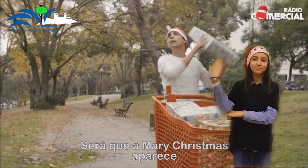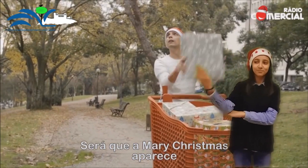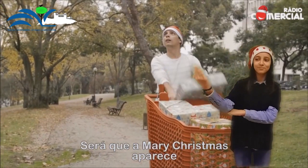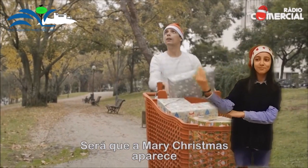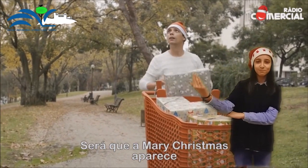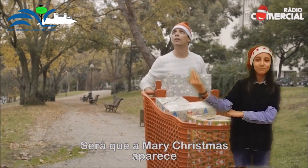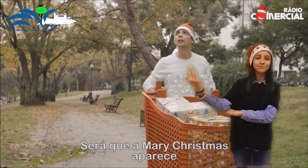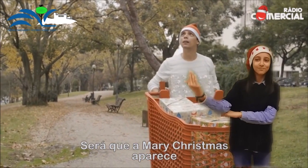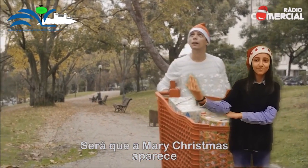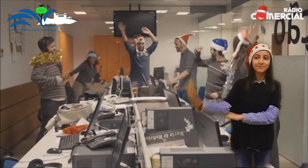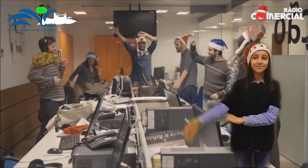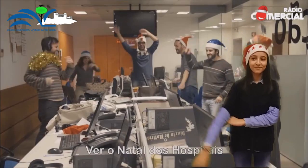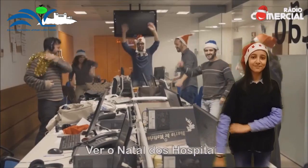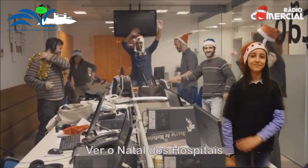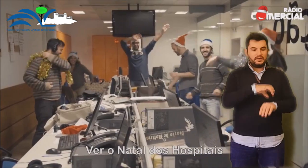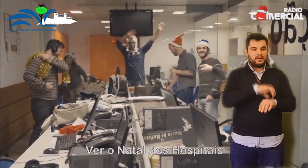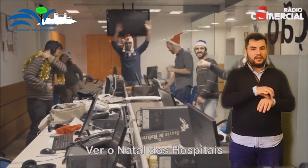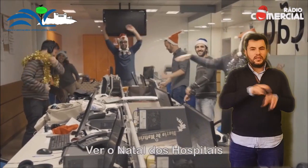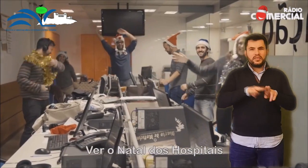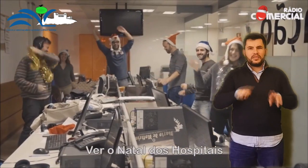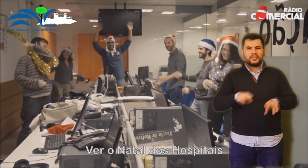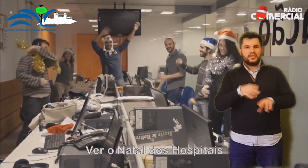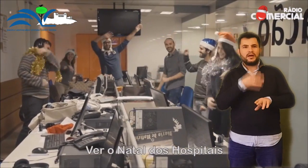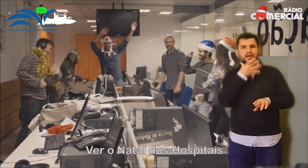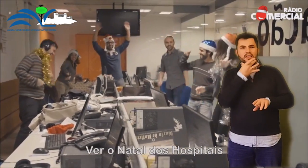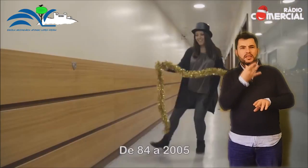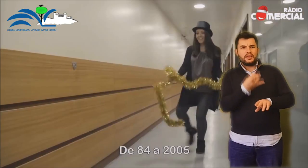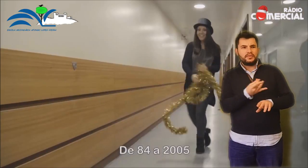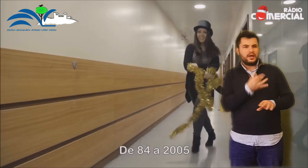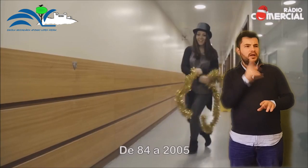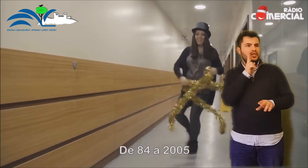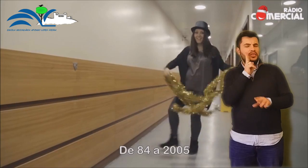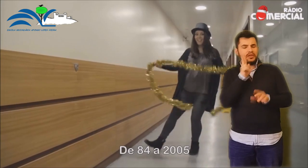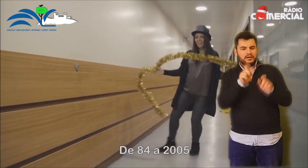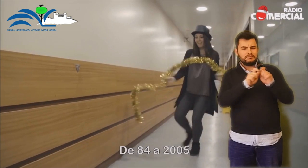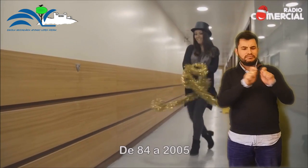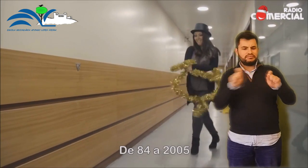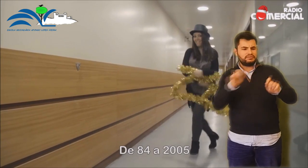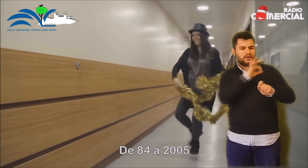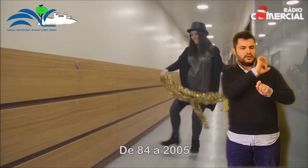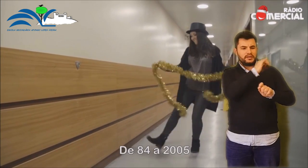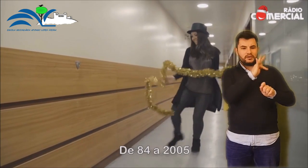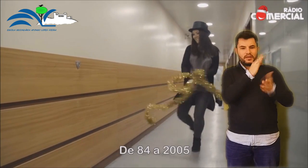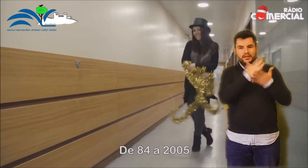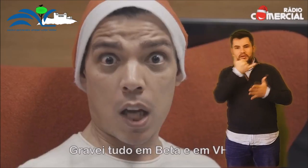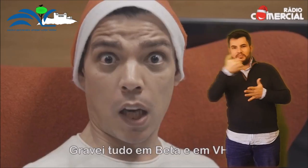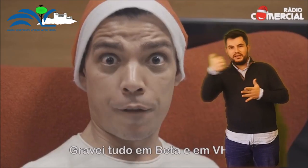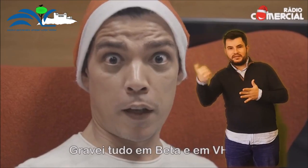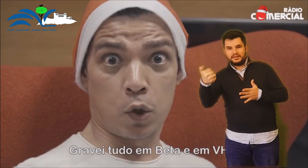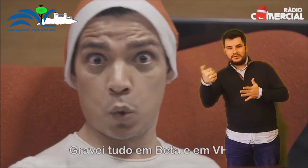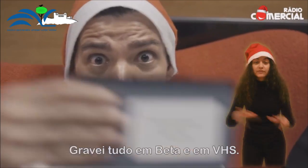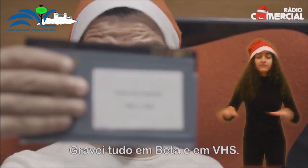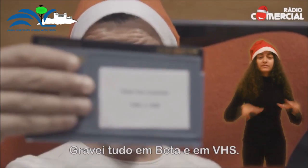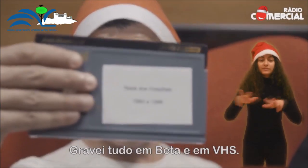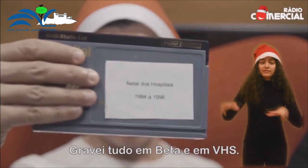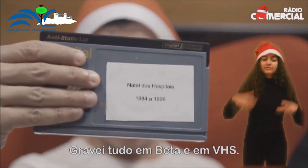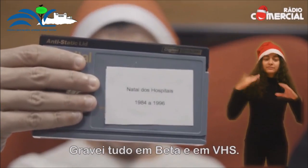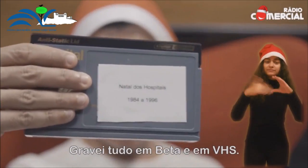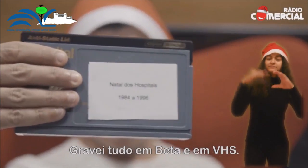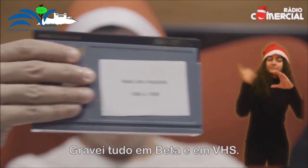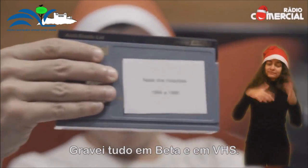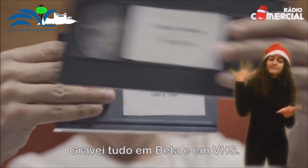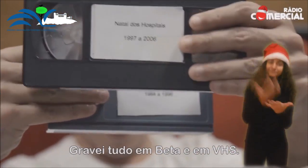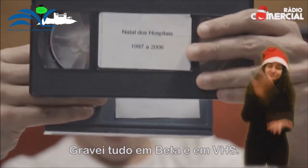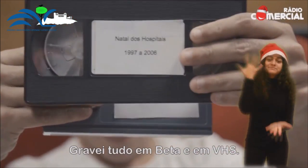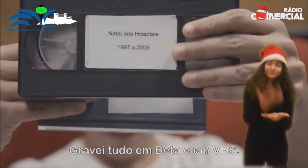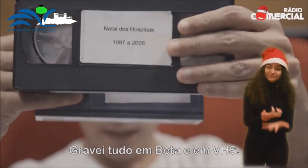Christmas aparece? Ver o Natal dos hospitais de 84 a 2005. Gravei tudo em beta